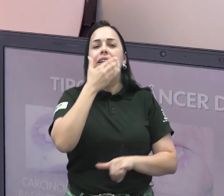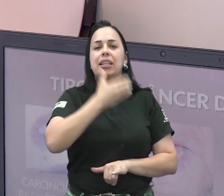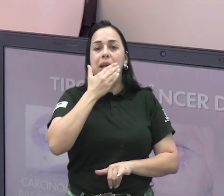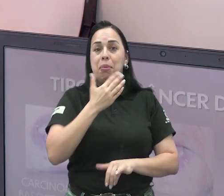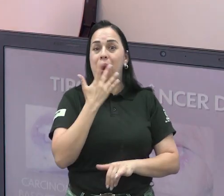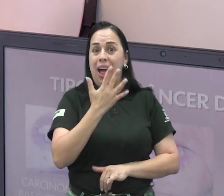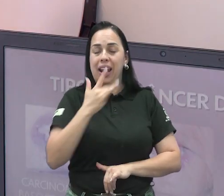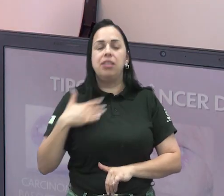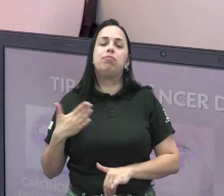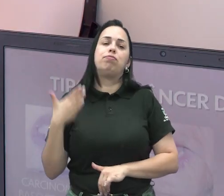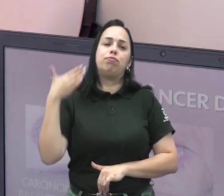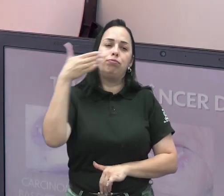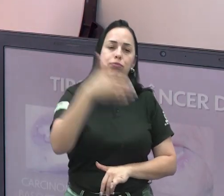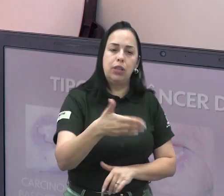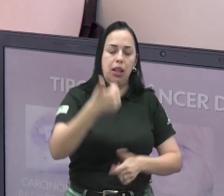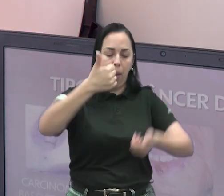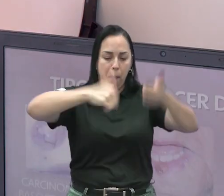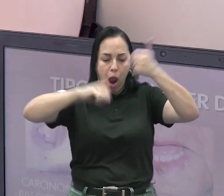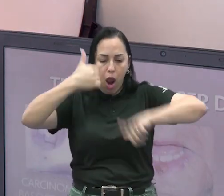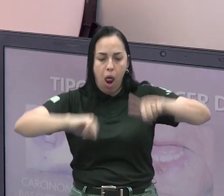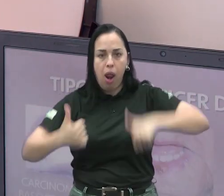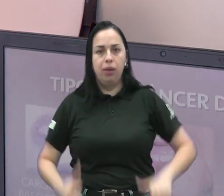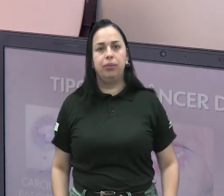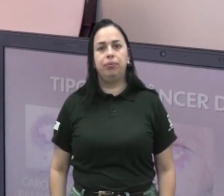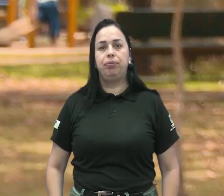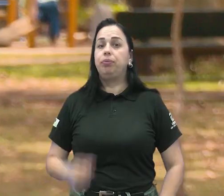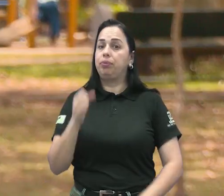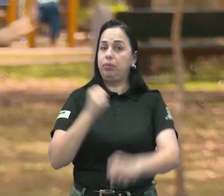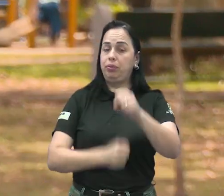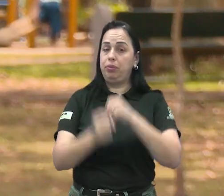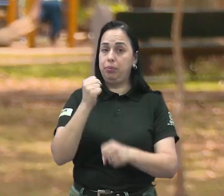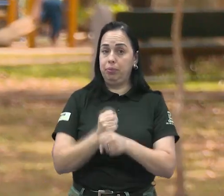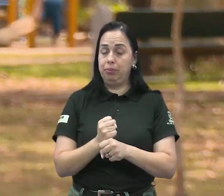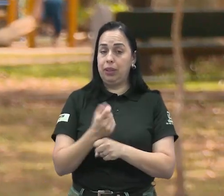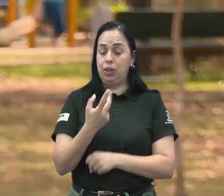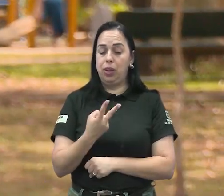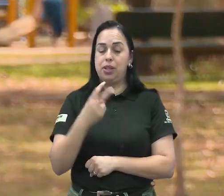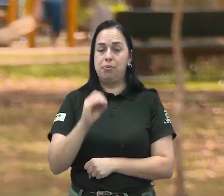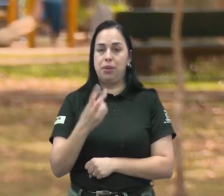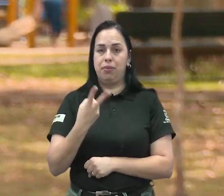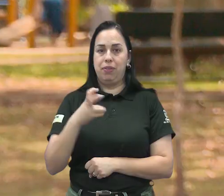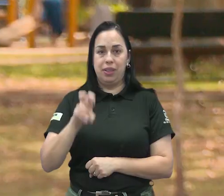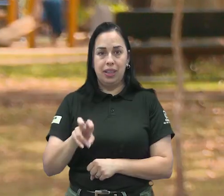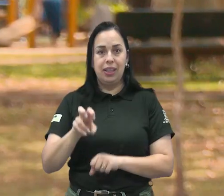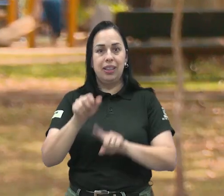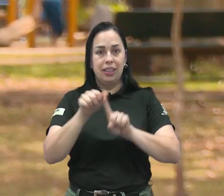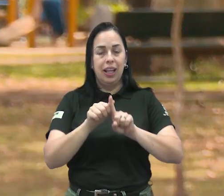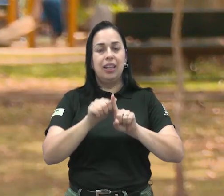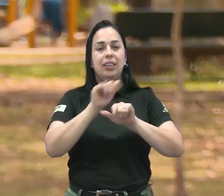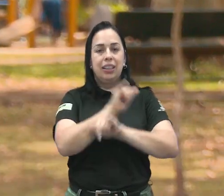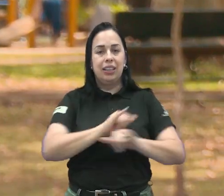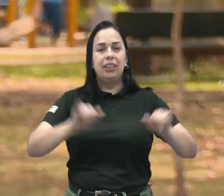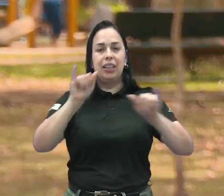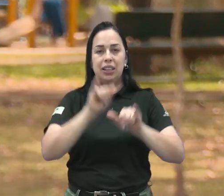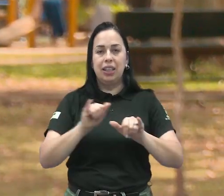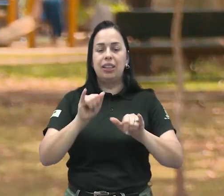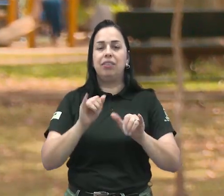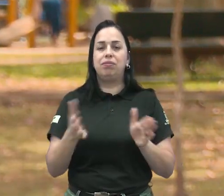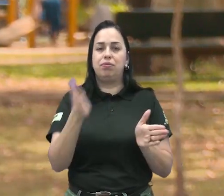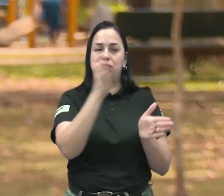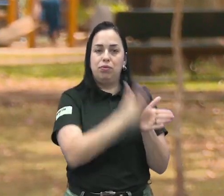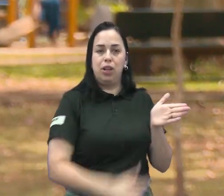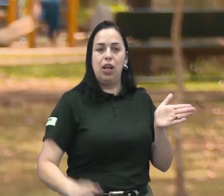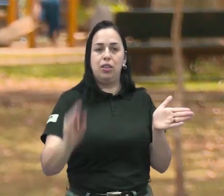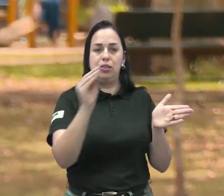Laranja para que você possa passar por um check-up dermatológico. Em 2025, a campanha Dezembro Laranja foi incluída